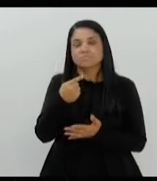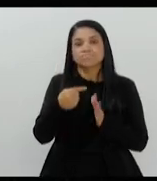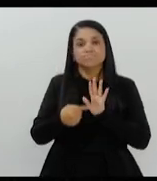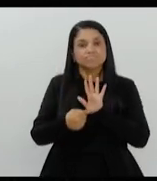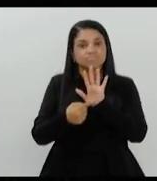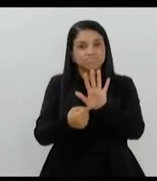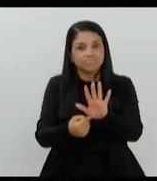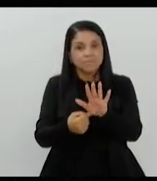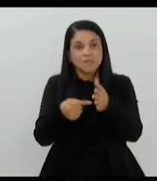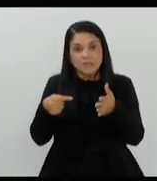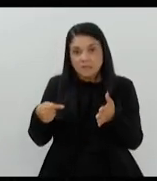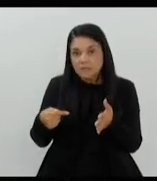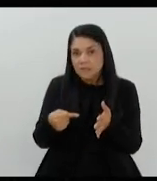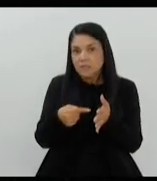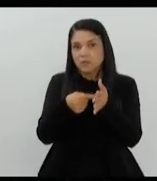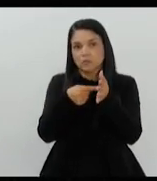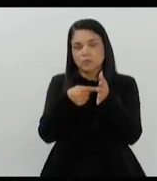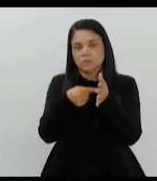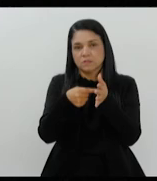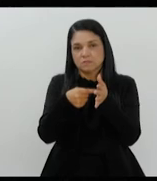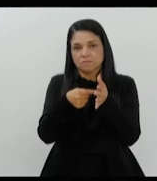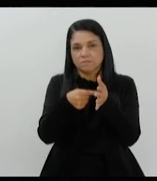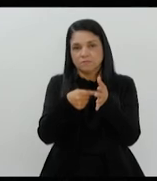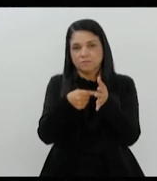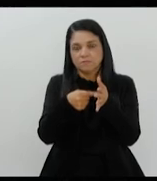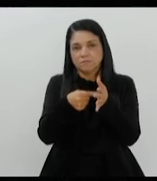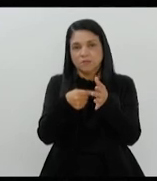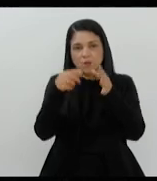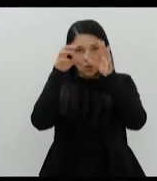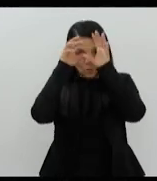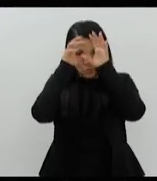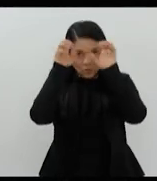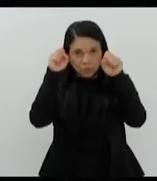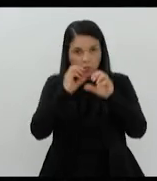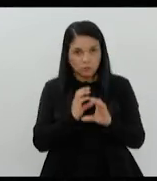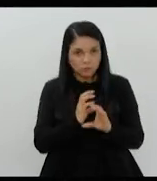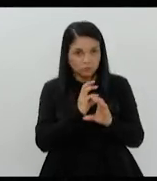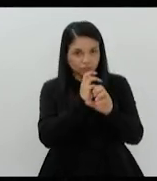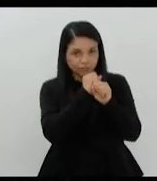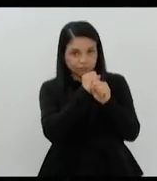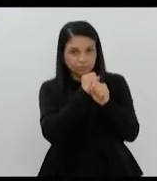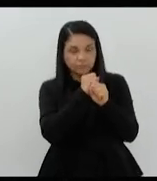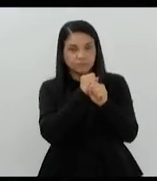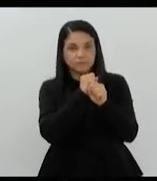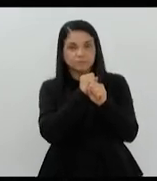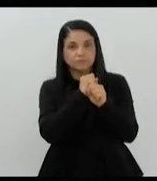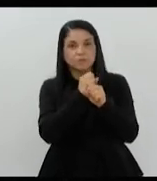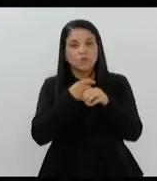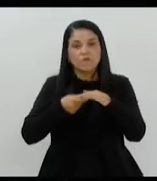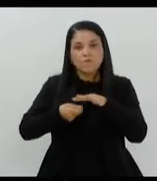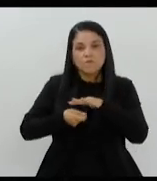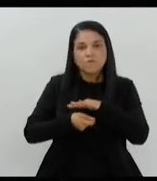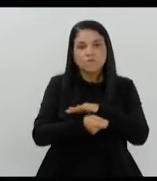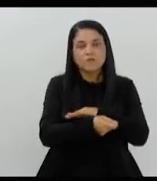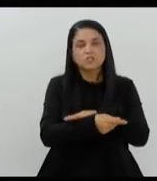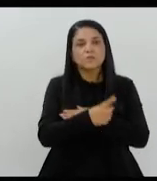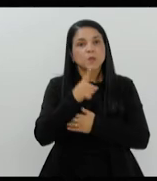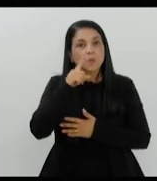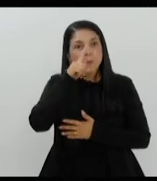apresentamos uma denúncia ao Tribunal de Contas quanto ao investimento de